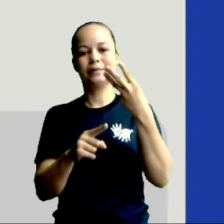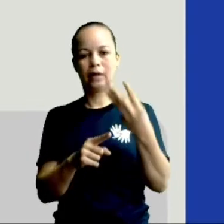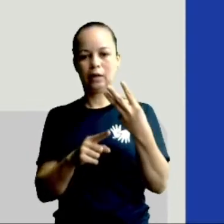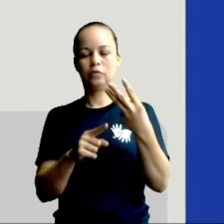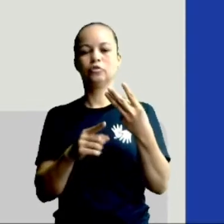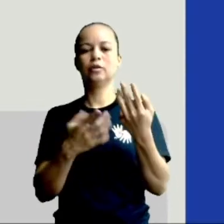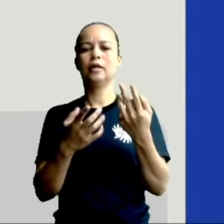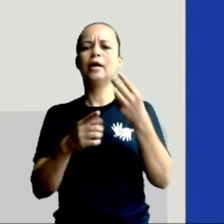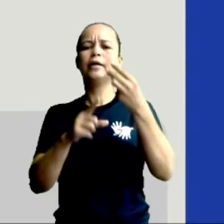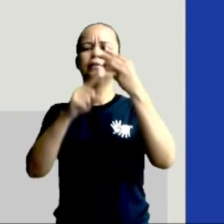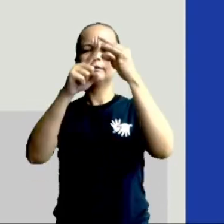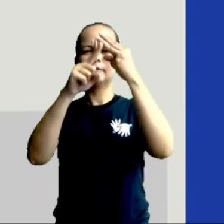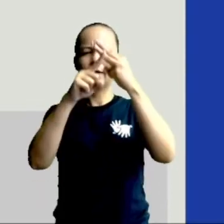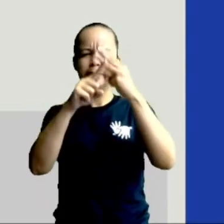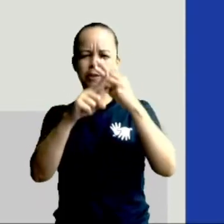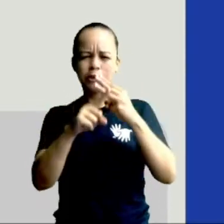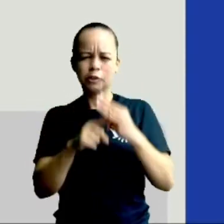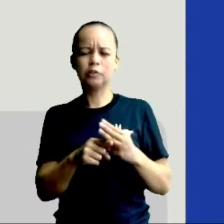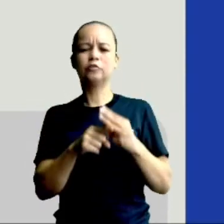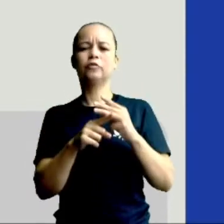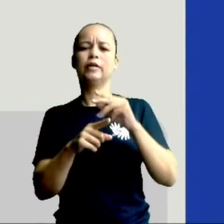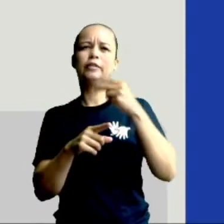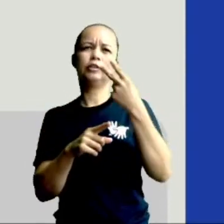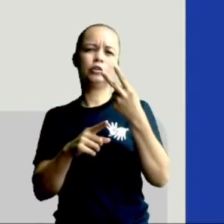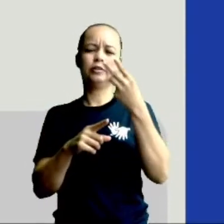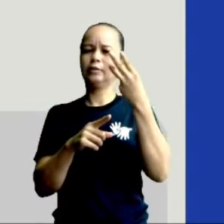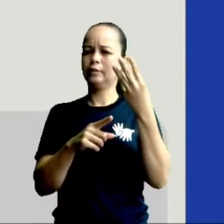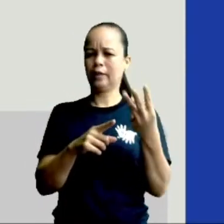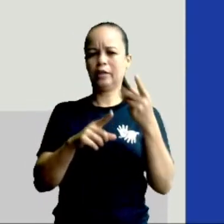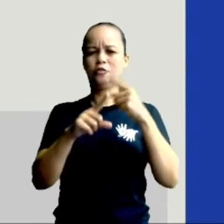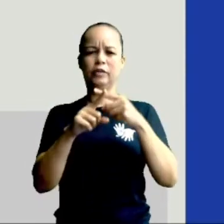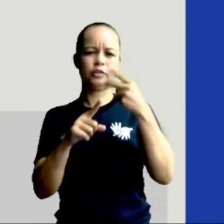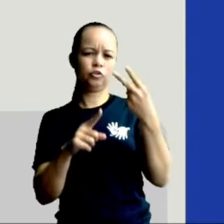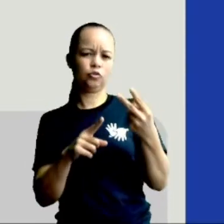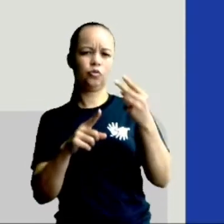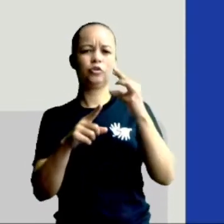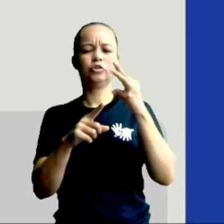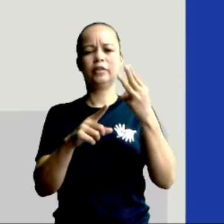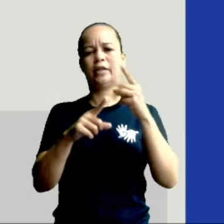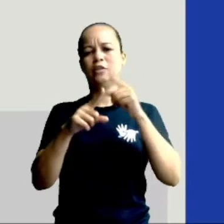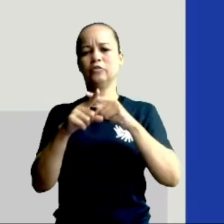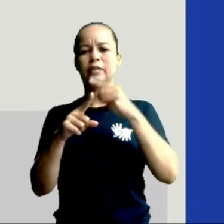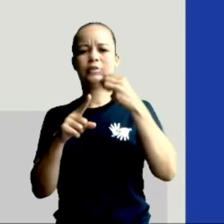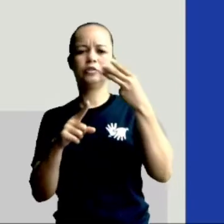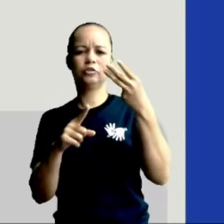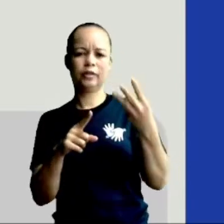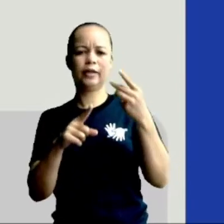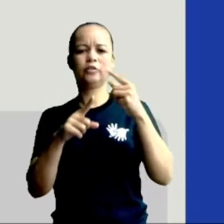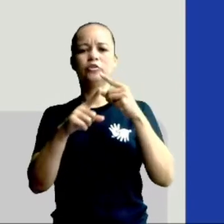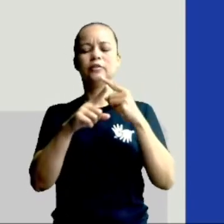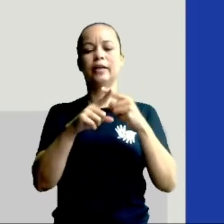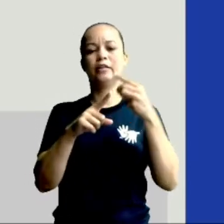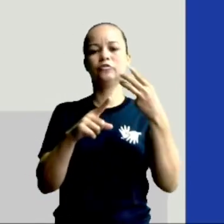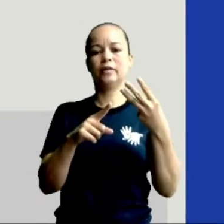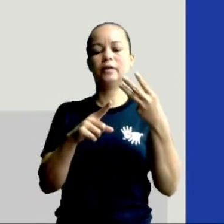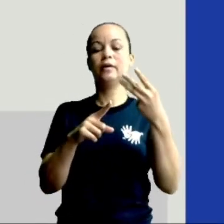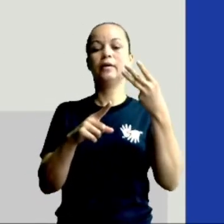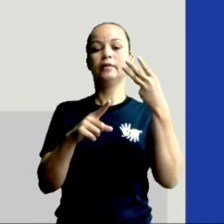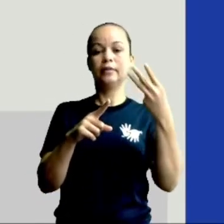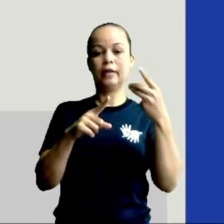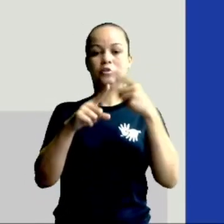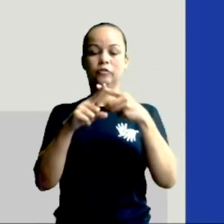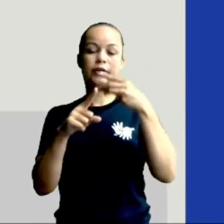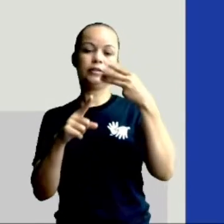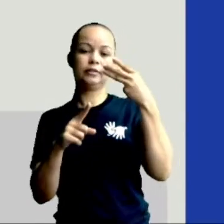vezes qualquer quantidade. 3 vezes 2, 3 vezes 3, 3 vezes 4. Então, é o 3 multiplicado a